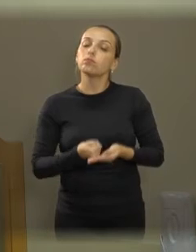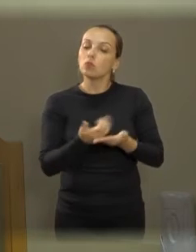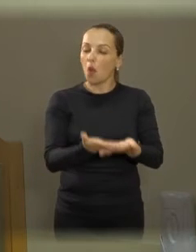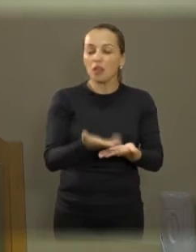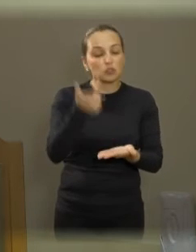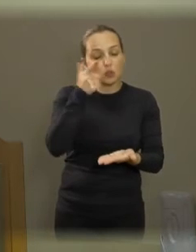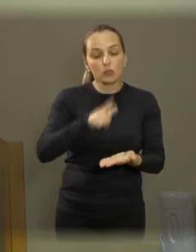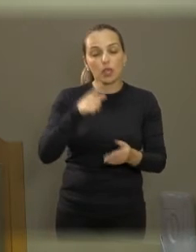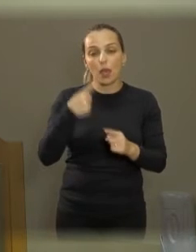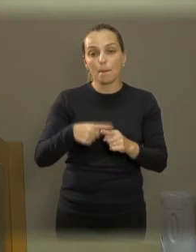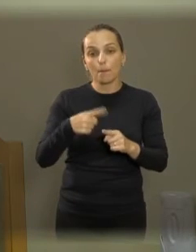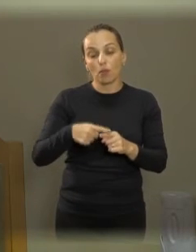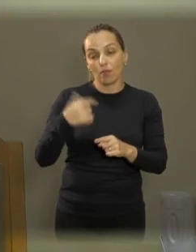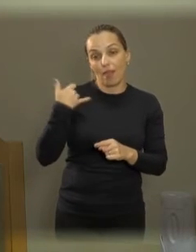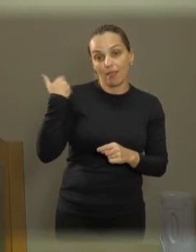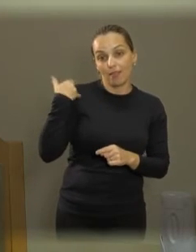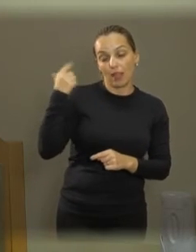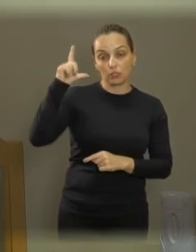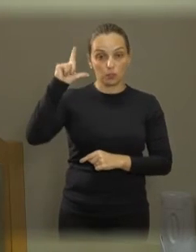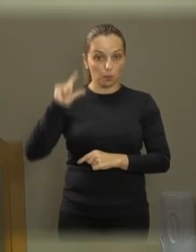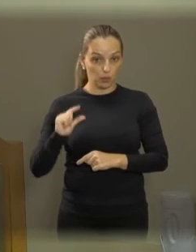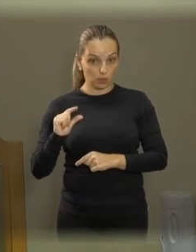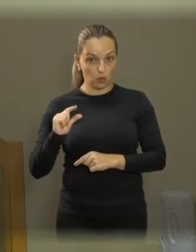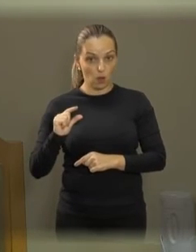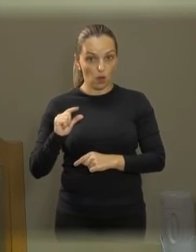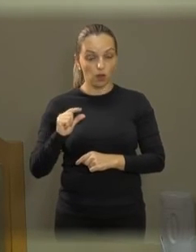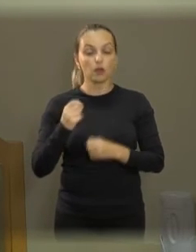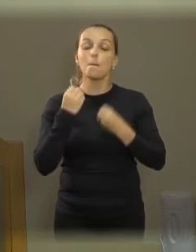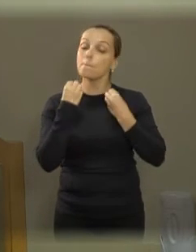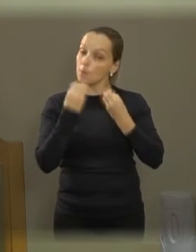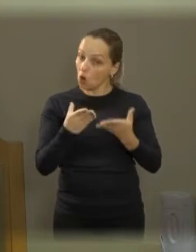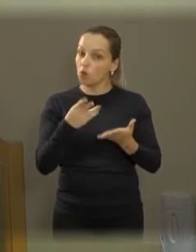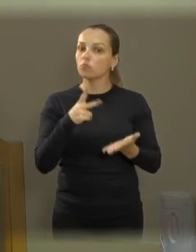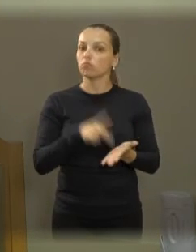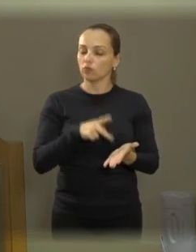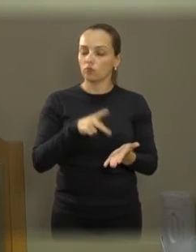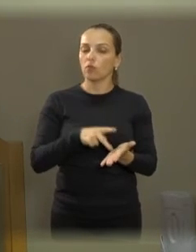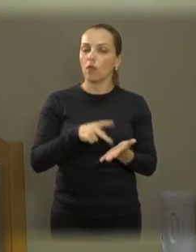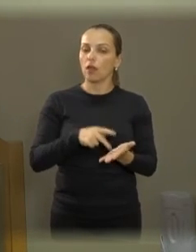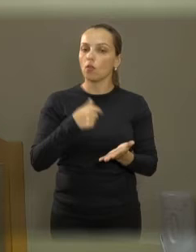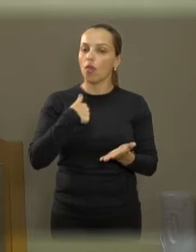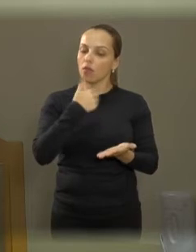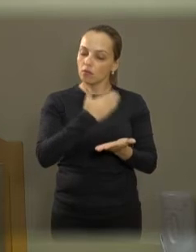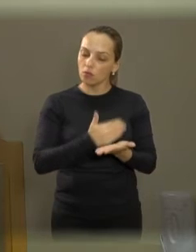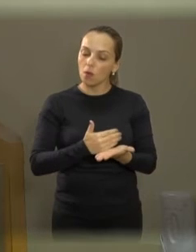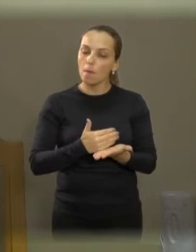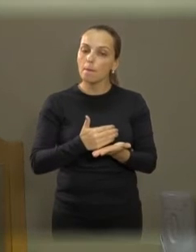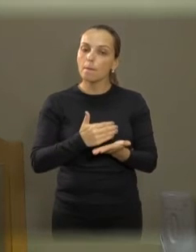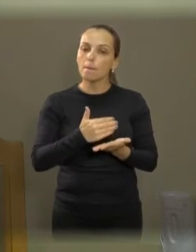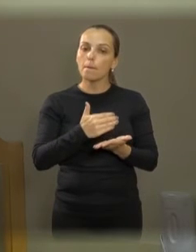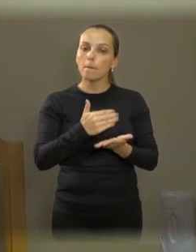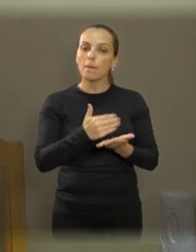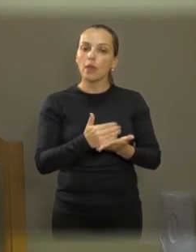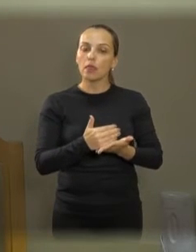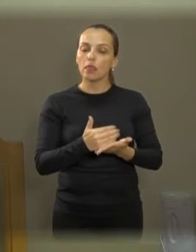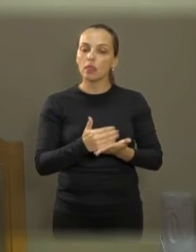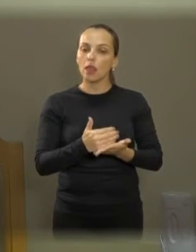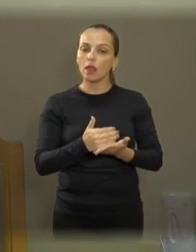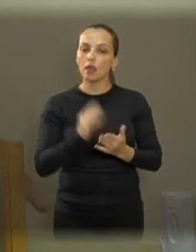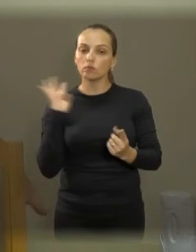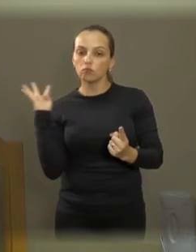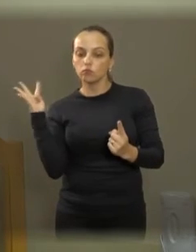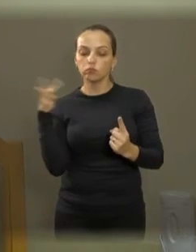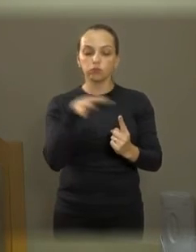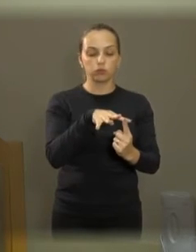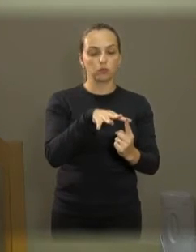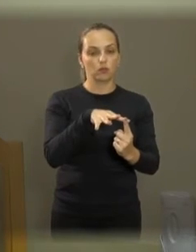né, porque eu era menor de idade. Foi muito bom, porque ali eu comecei a me destacar dentro do grupo,